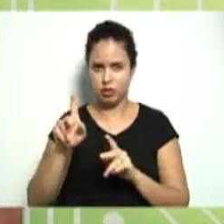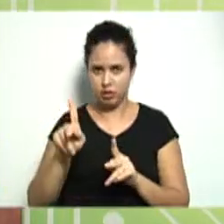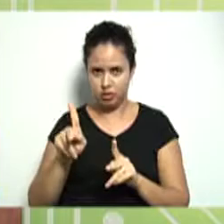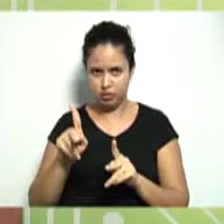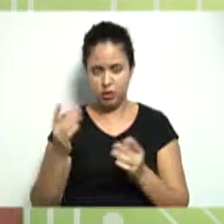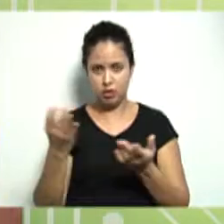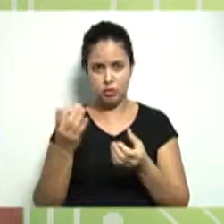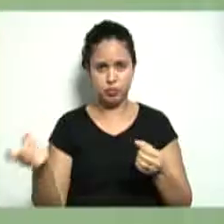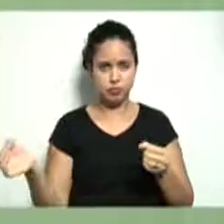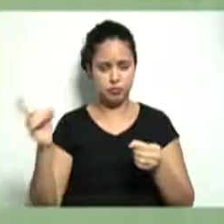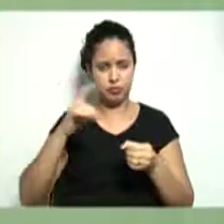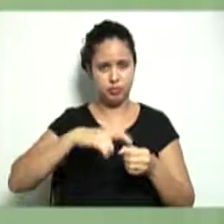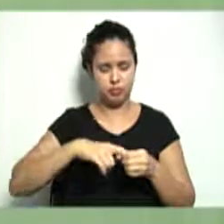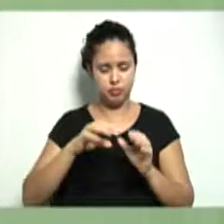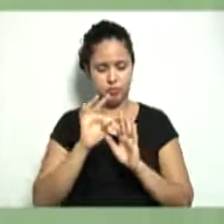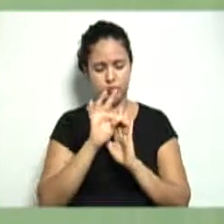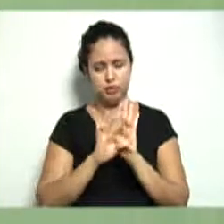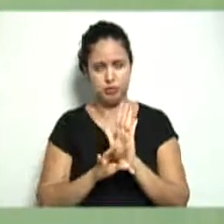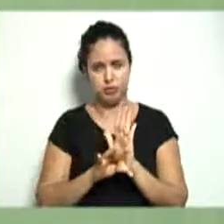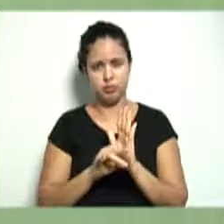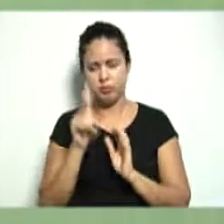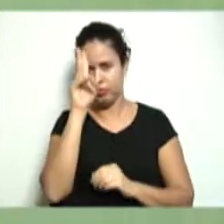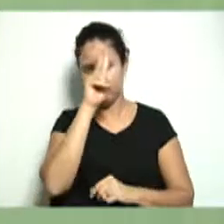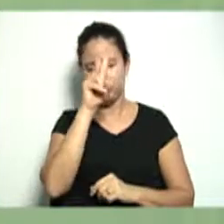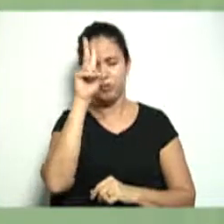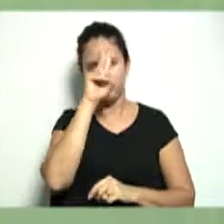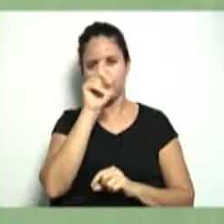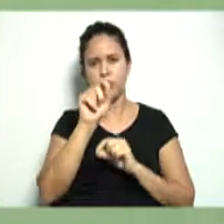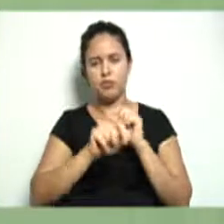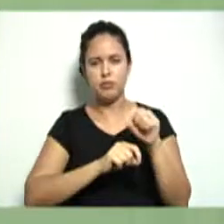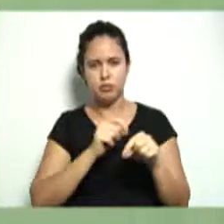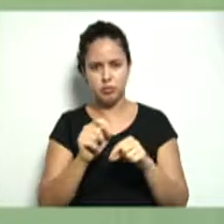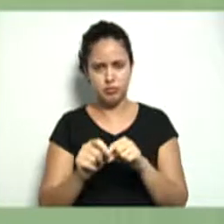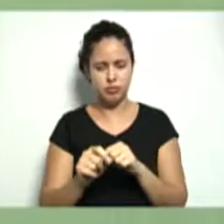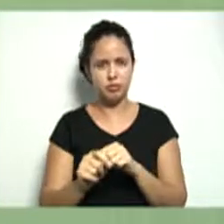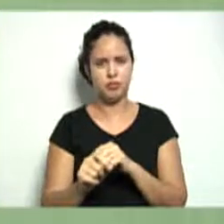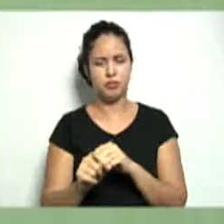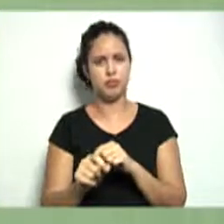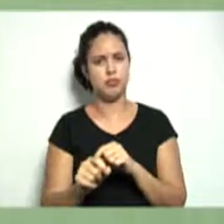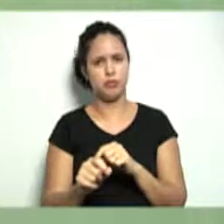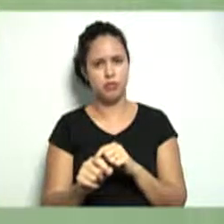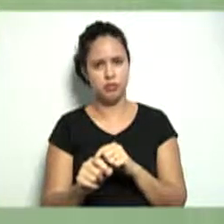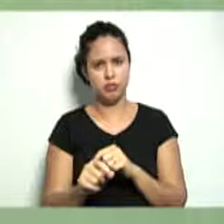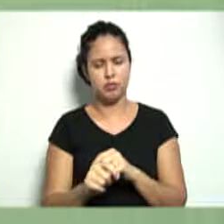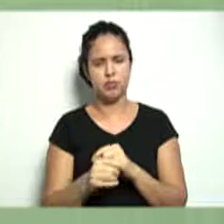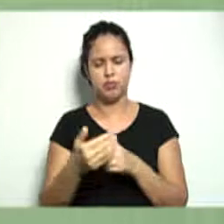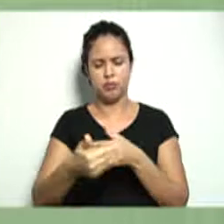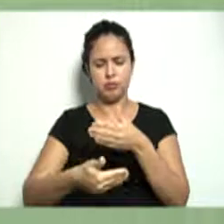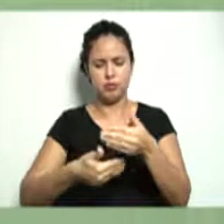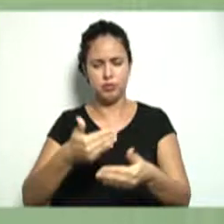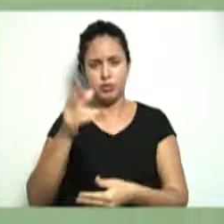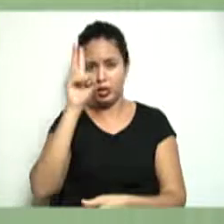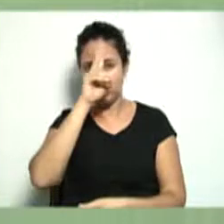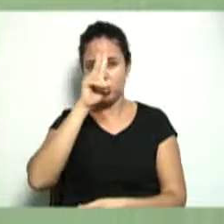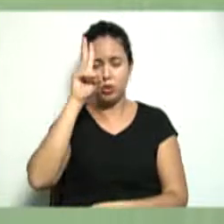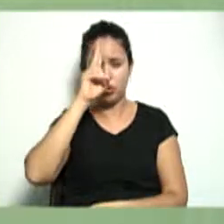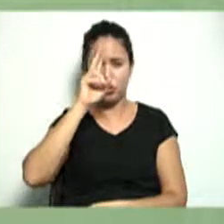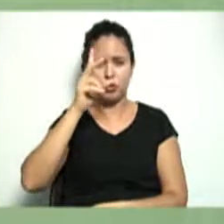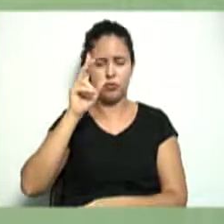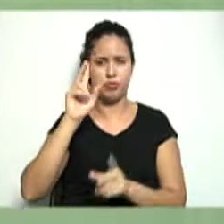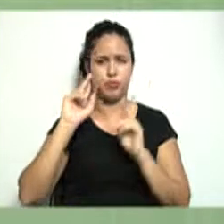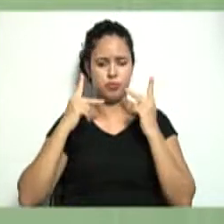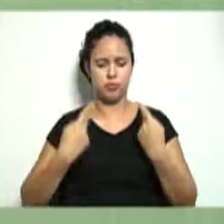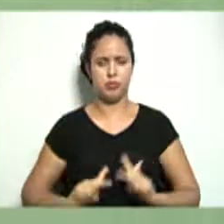Vamos voltar aqui. Vamos recordar que durante a maior parte da história da humanidade, a atividade